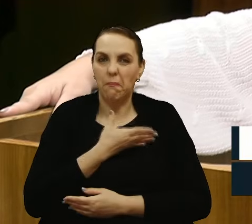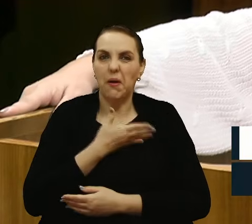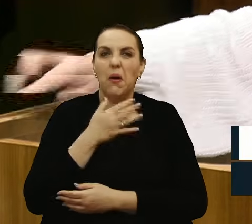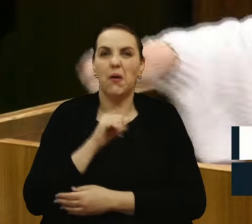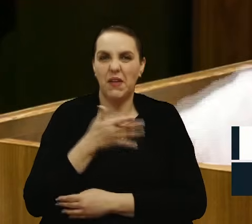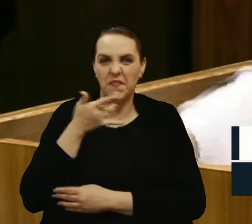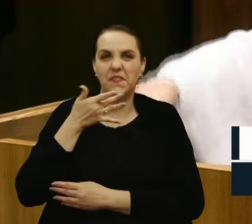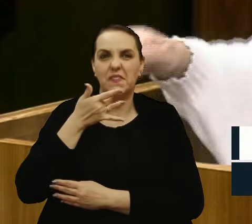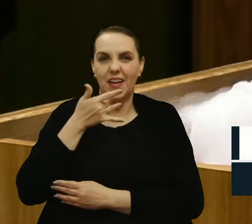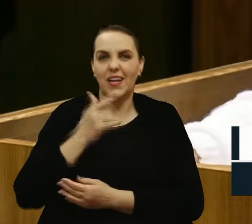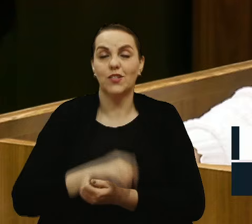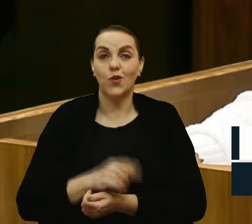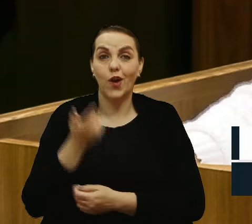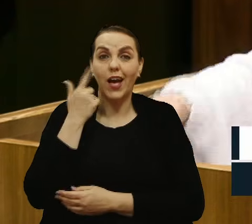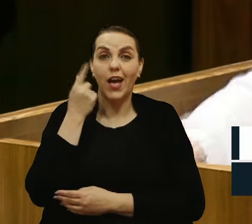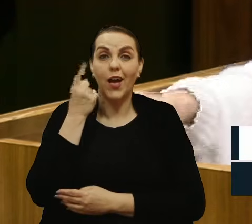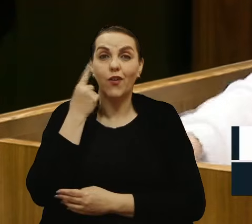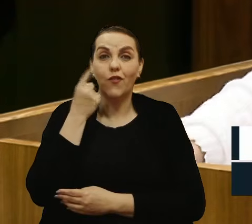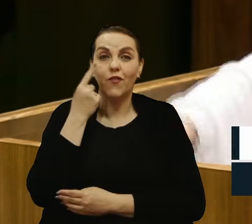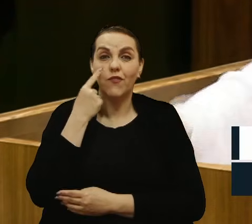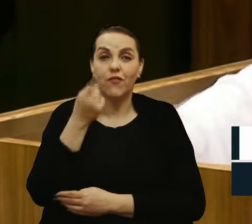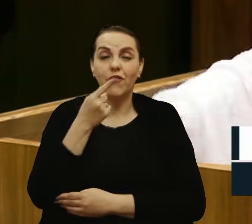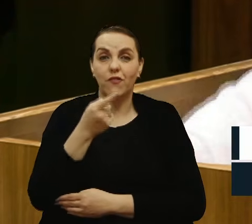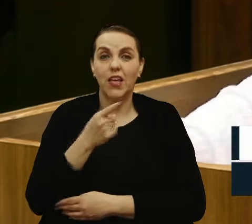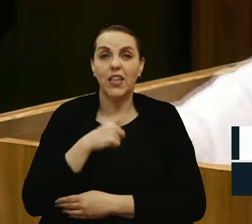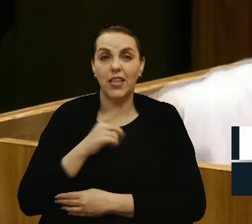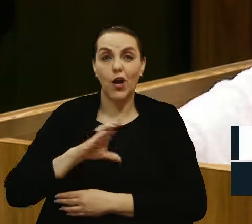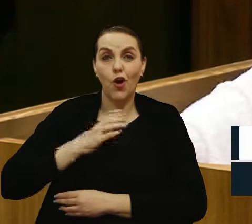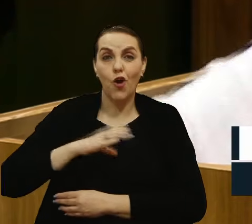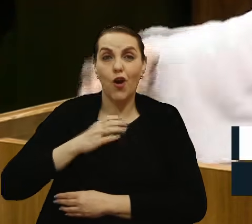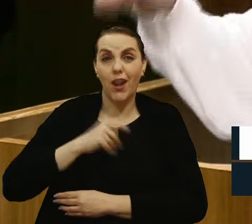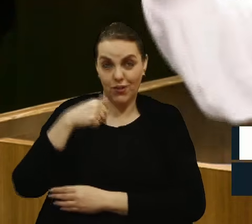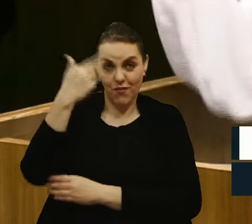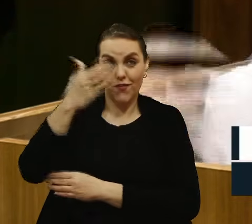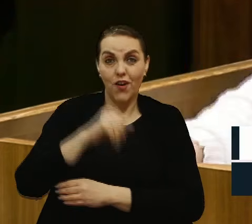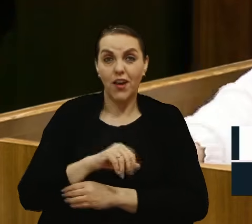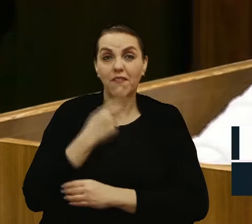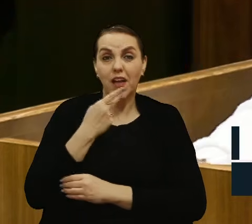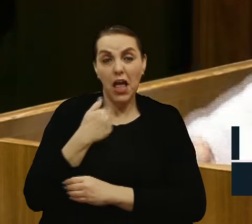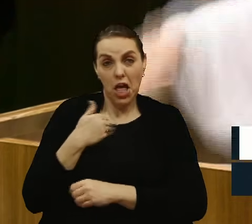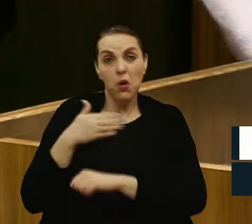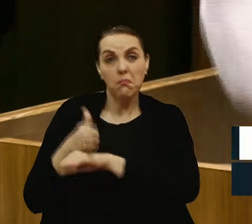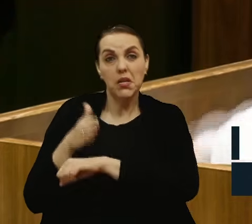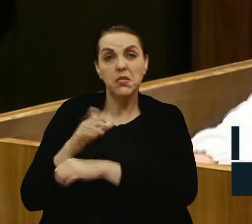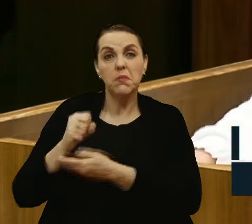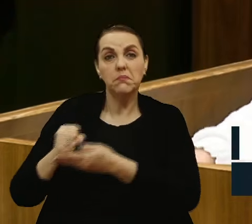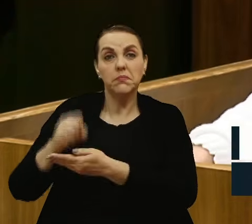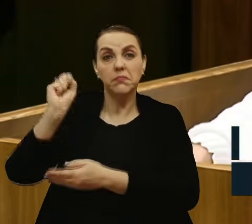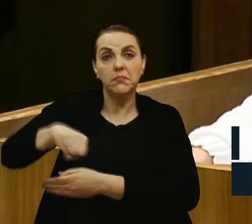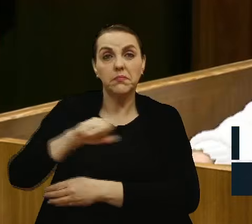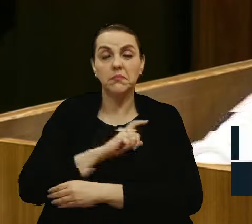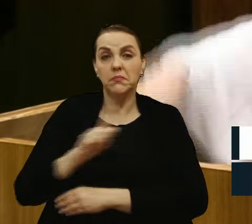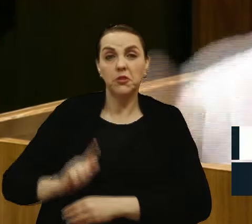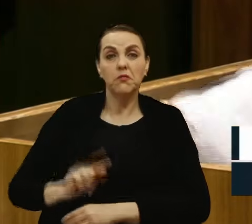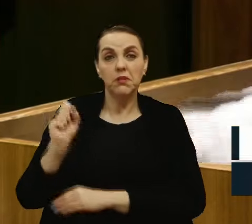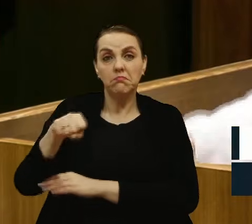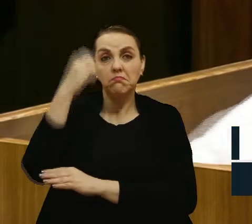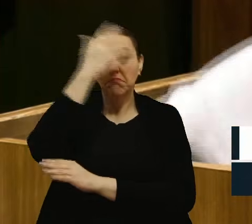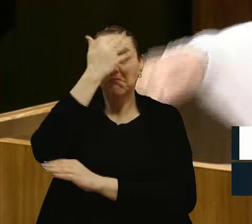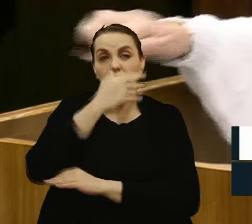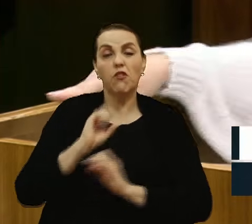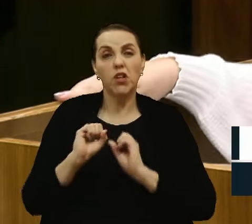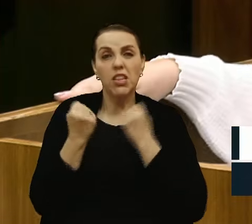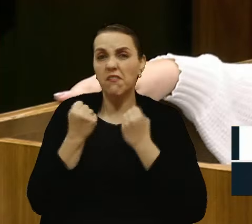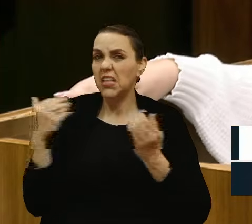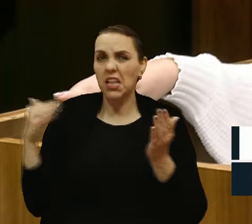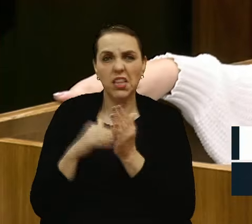facilzinho. Eu quero ver, ter culhão para falar lá fora. Diga, eu faço parte da base, eu faço parte desse governo e vou defender